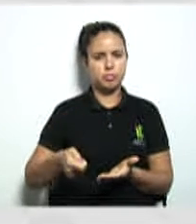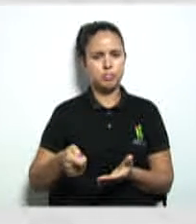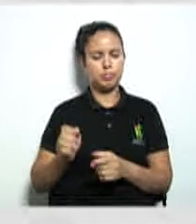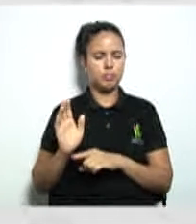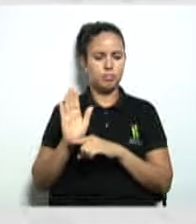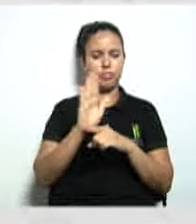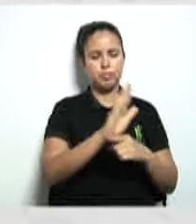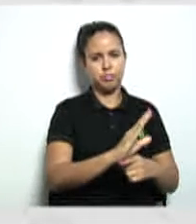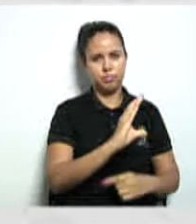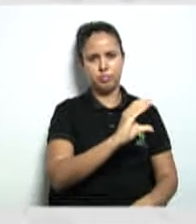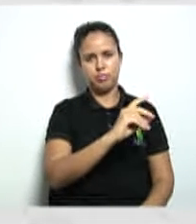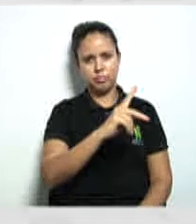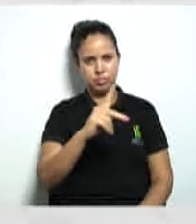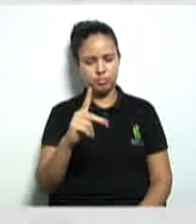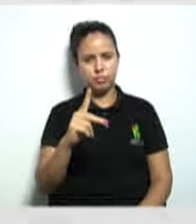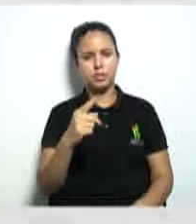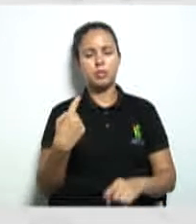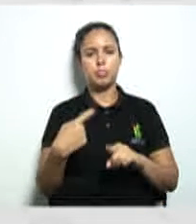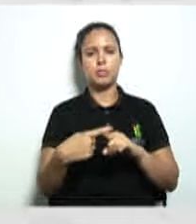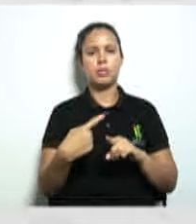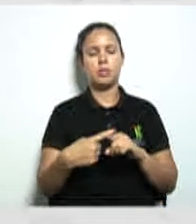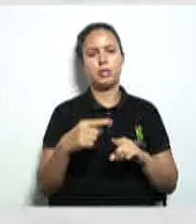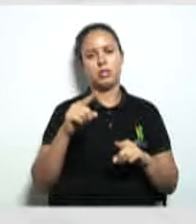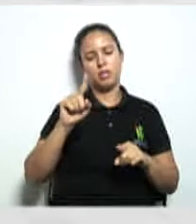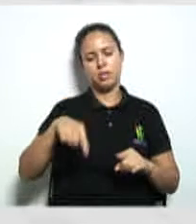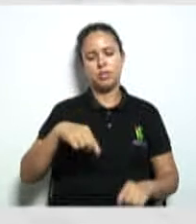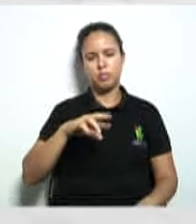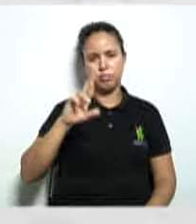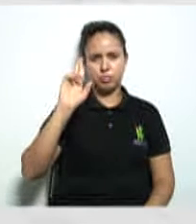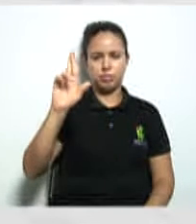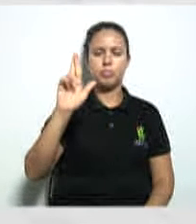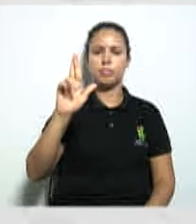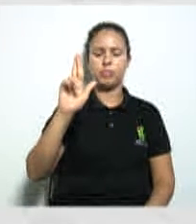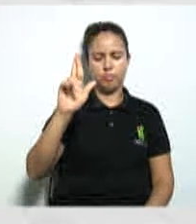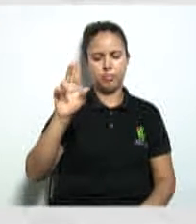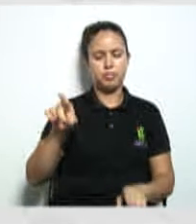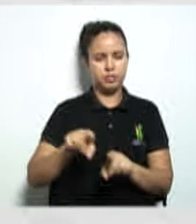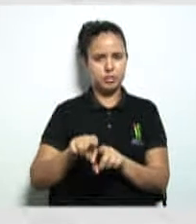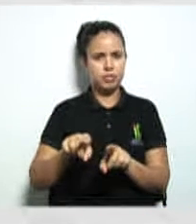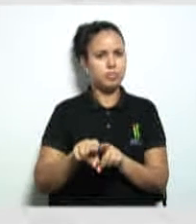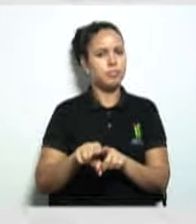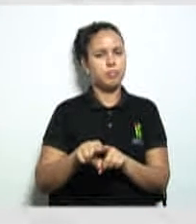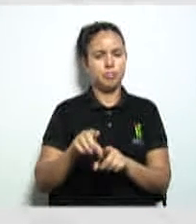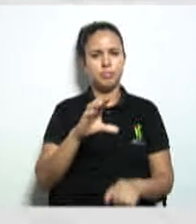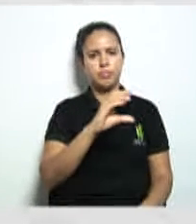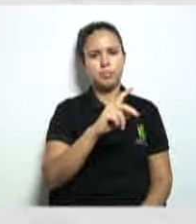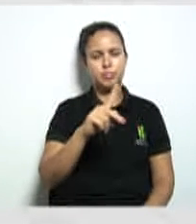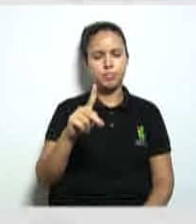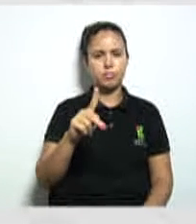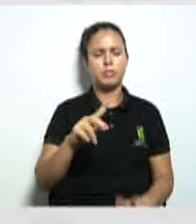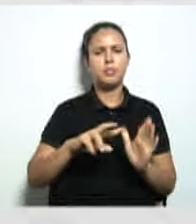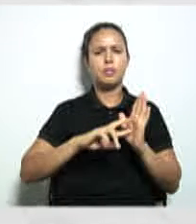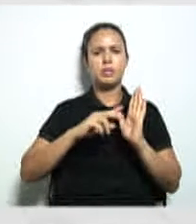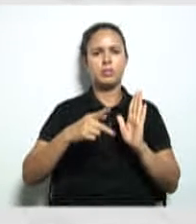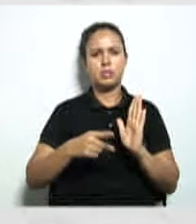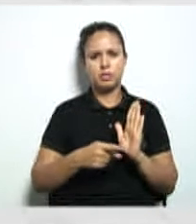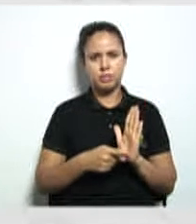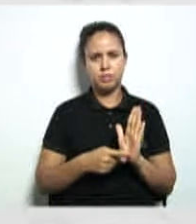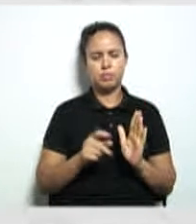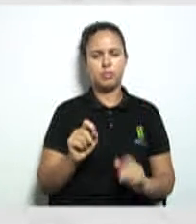cooperativa, pois são os donos do empreendimento. O que isso